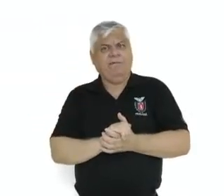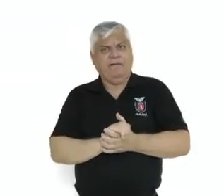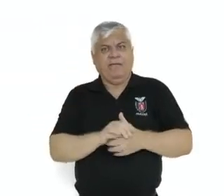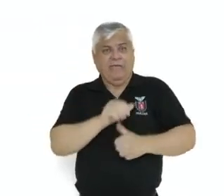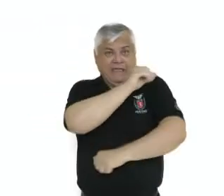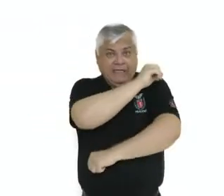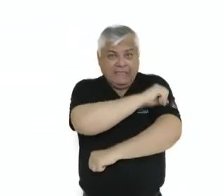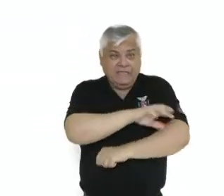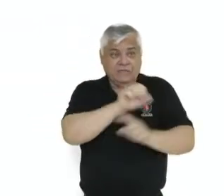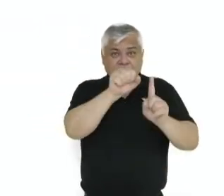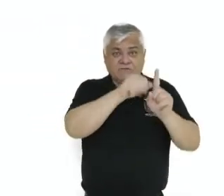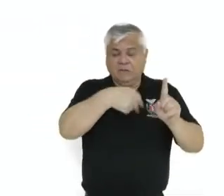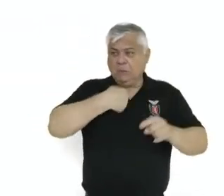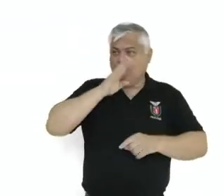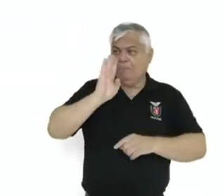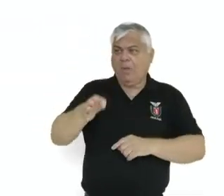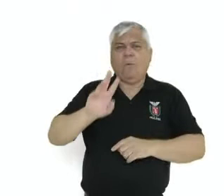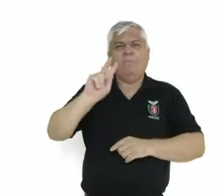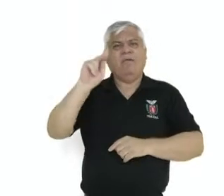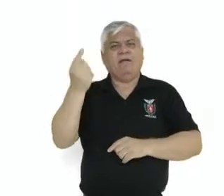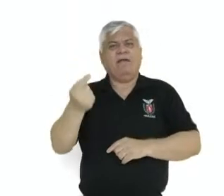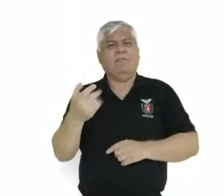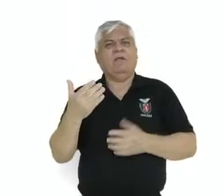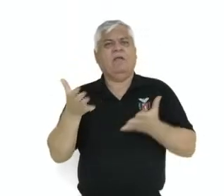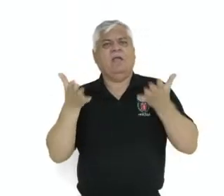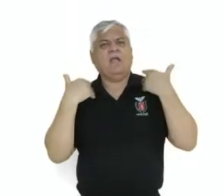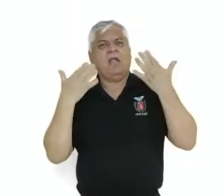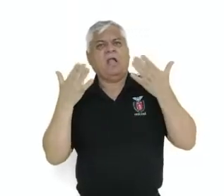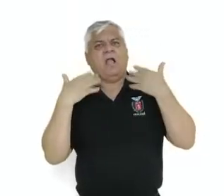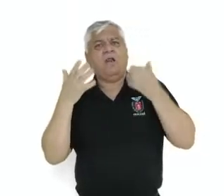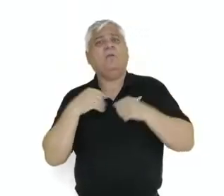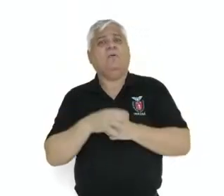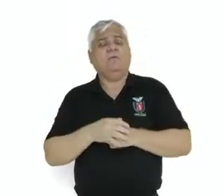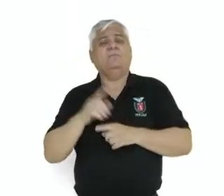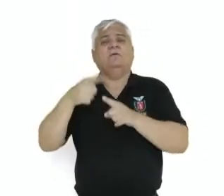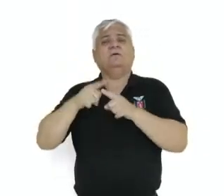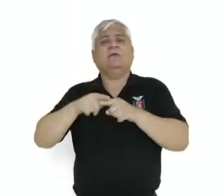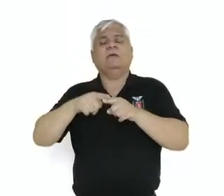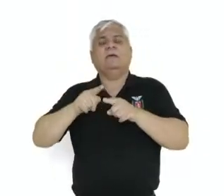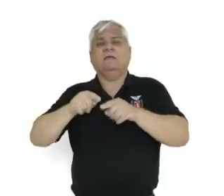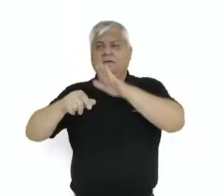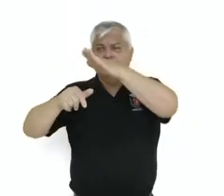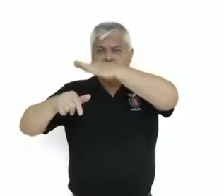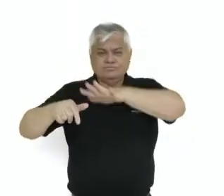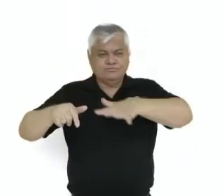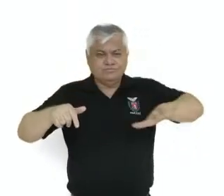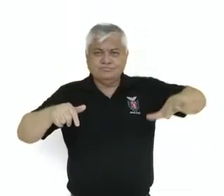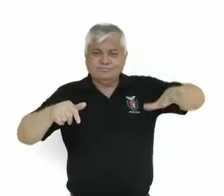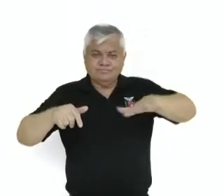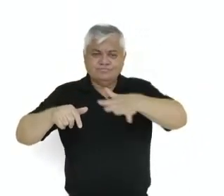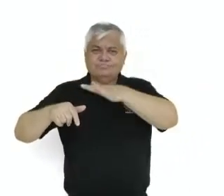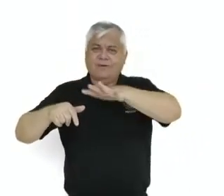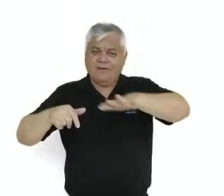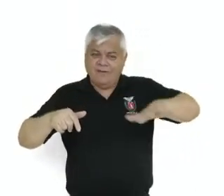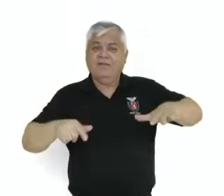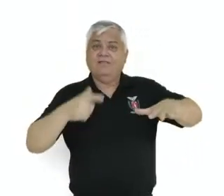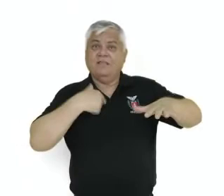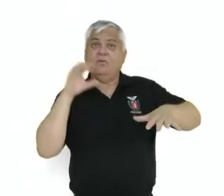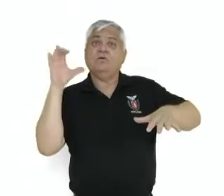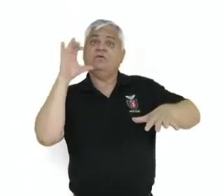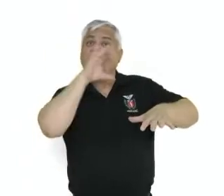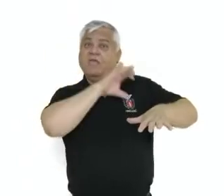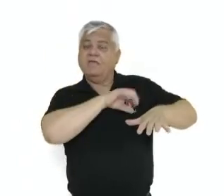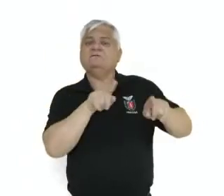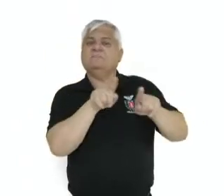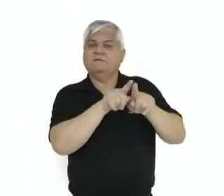geográfica, né? Porque as primeiras se encontram em lugares mais baixos, que são regiões litorâneas, e recebem umidade do